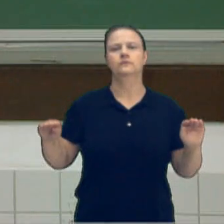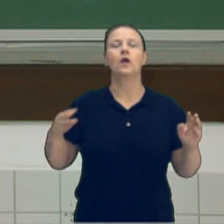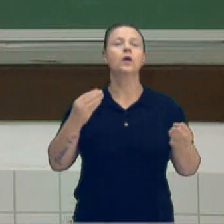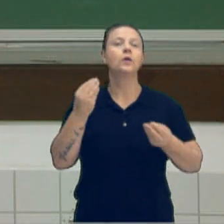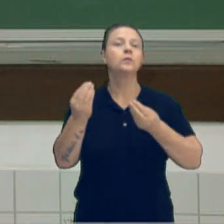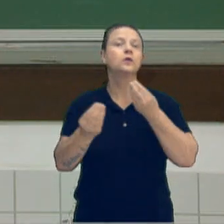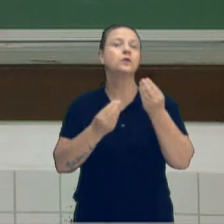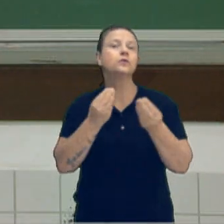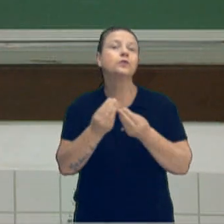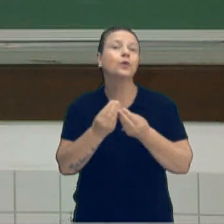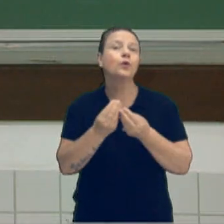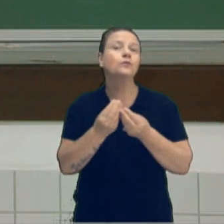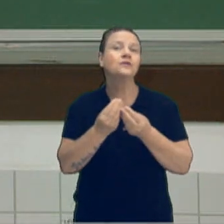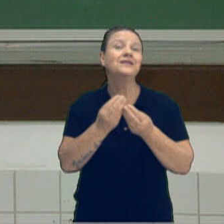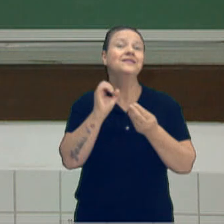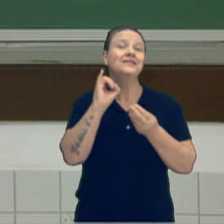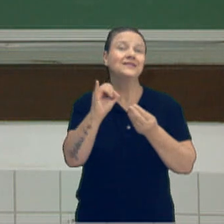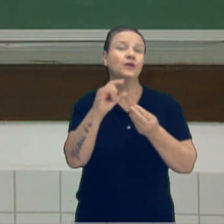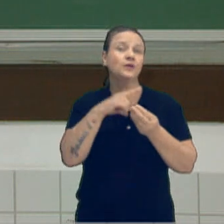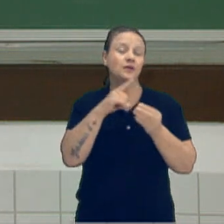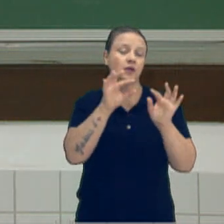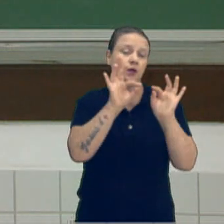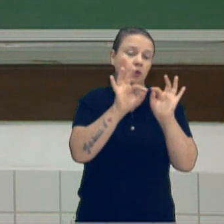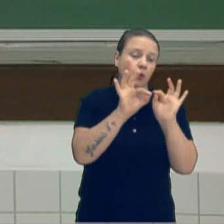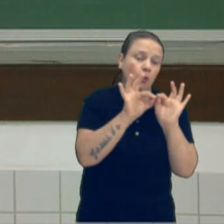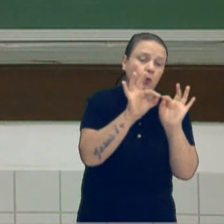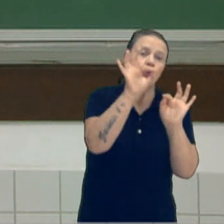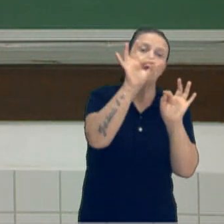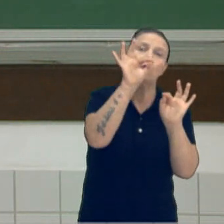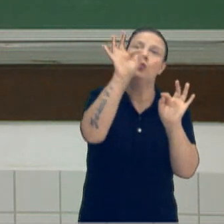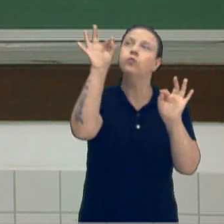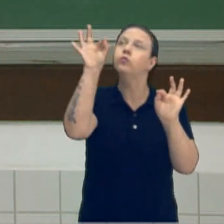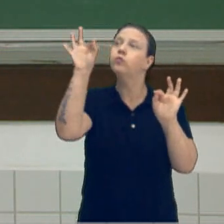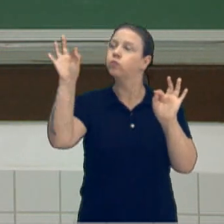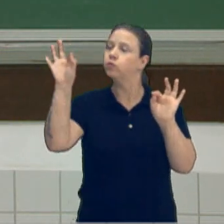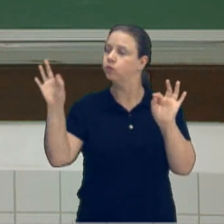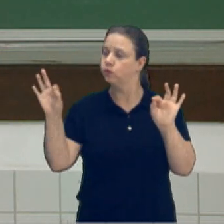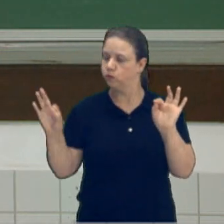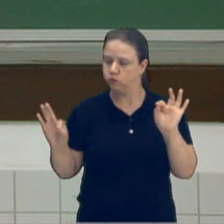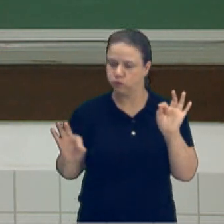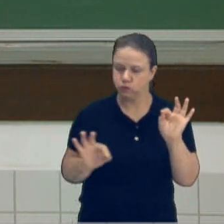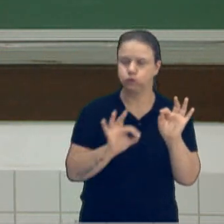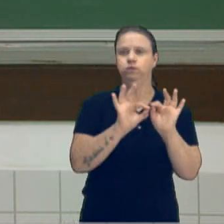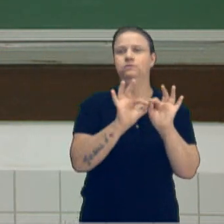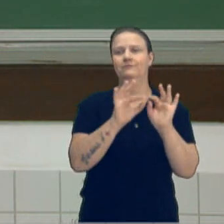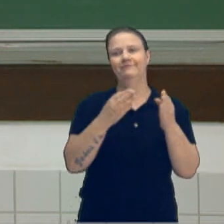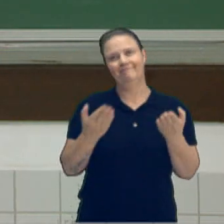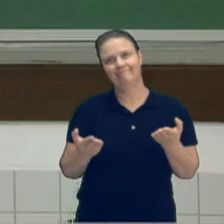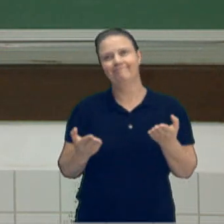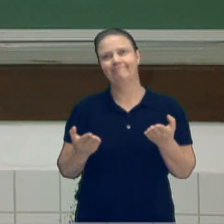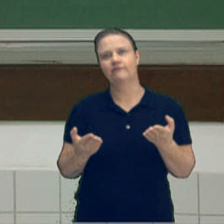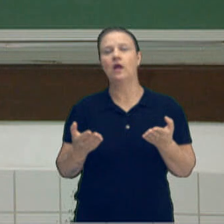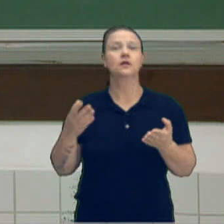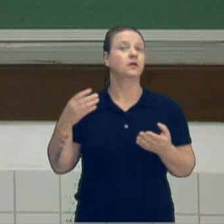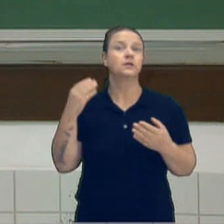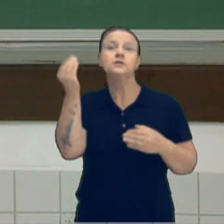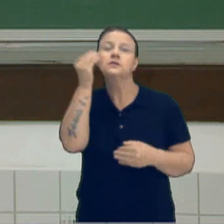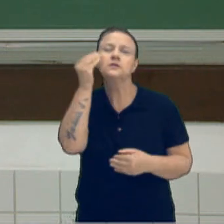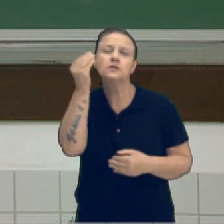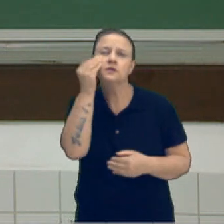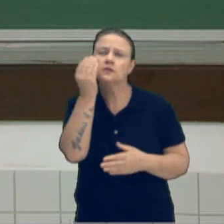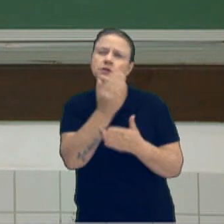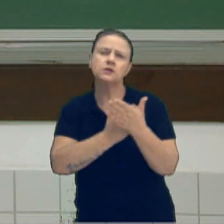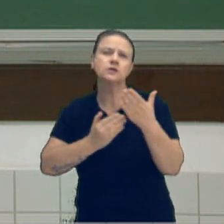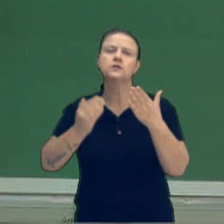parte curva, tá? Se eu tenho que passar pelos arcos que tem aqui dentro do meu gráfico. Então, a gente vai tentar o máximo possível fazer o